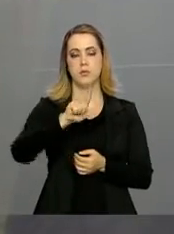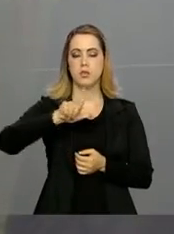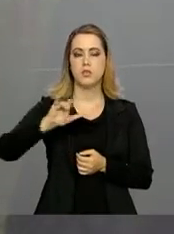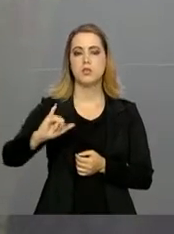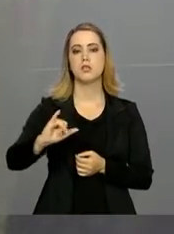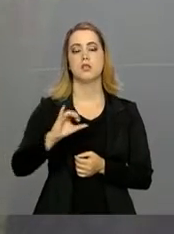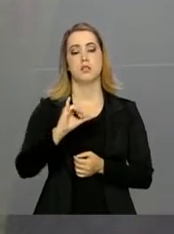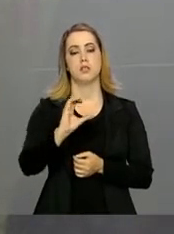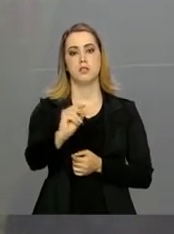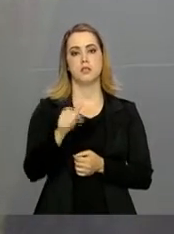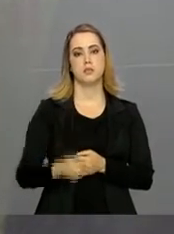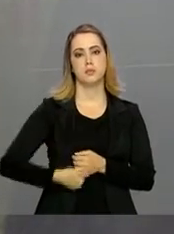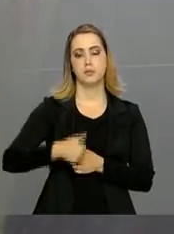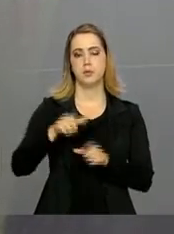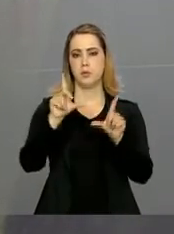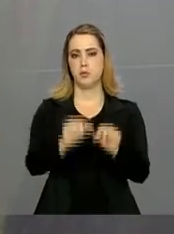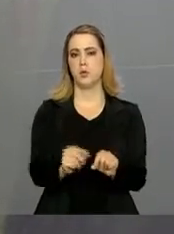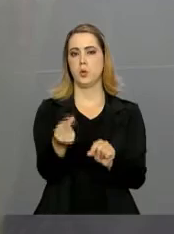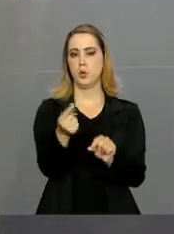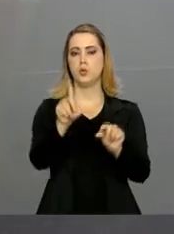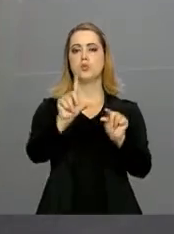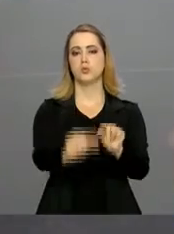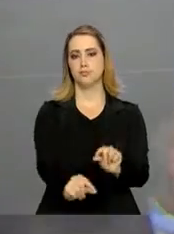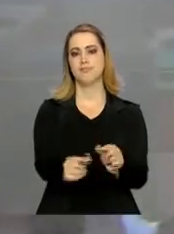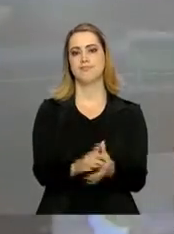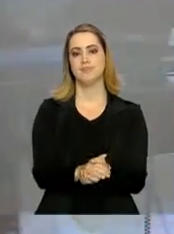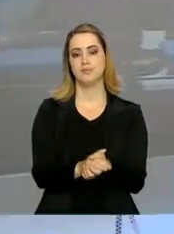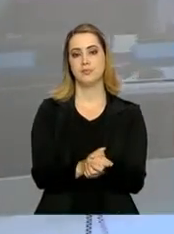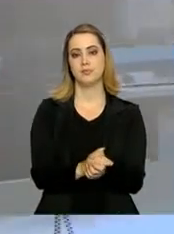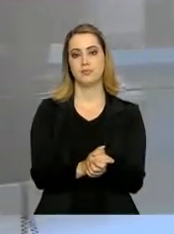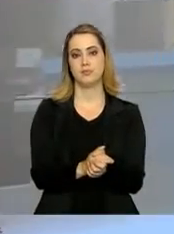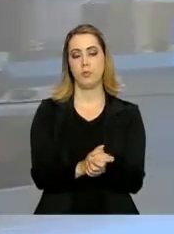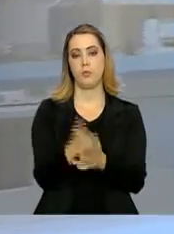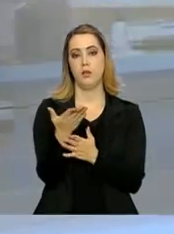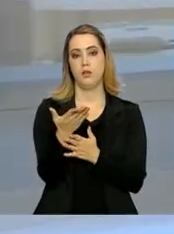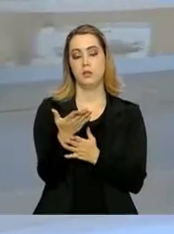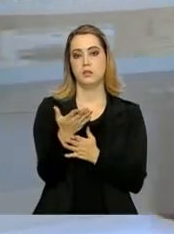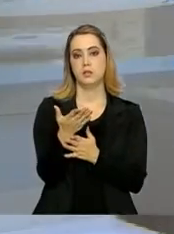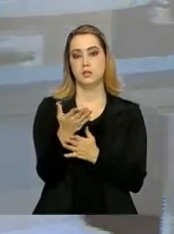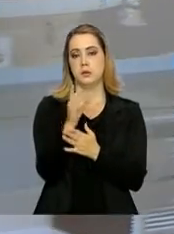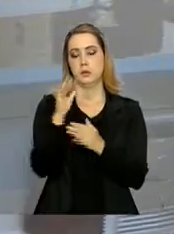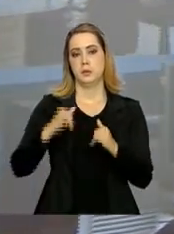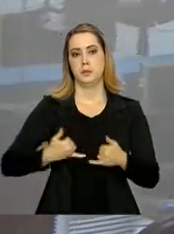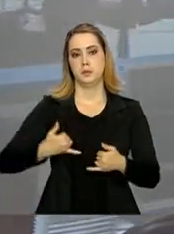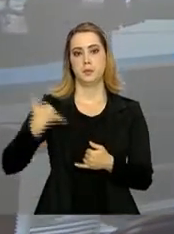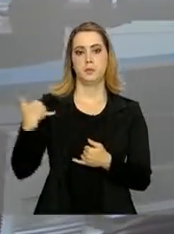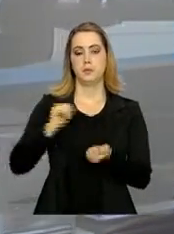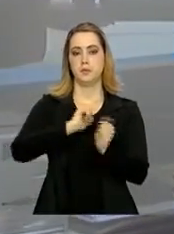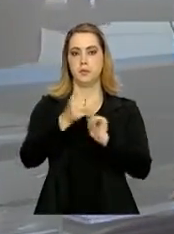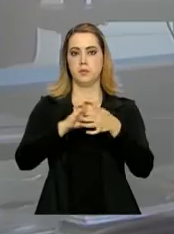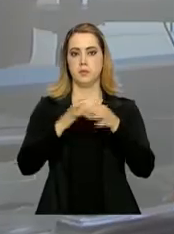mais barato no mercado. Obrigado pela sua participação, bom trabalho para você. A festa dos Jogos Olímpicos e Paralímpicos Rio